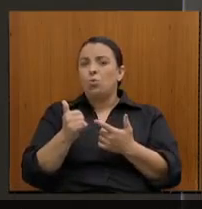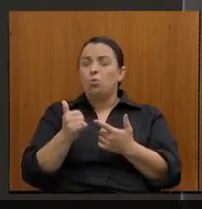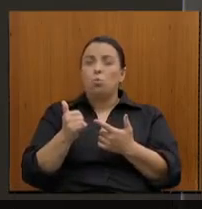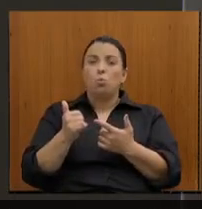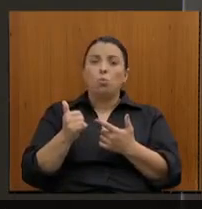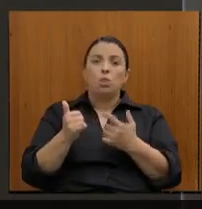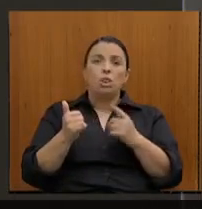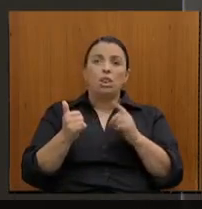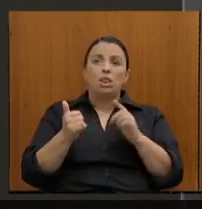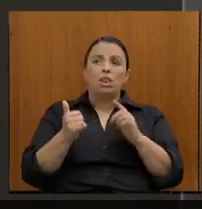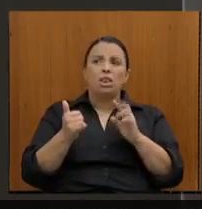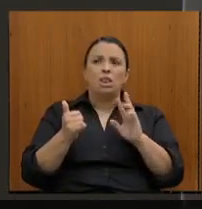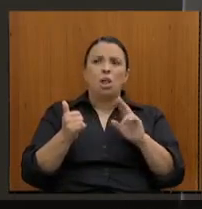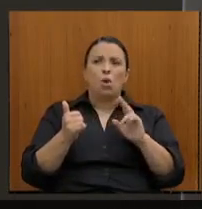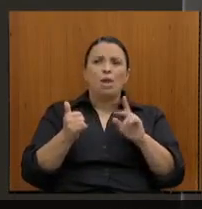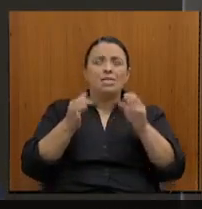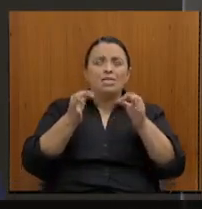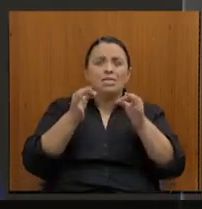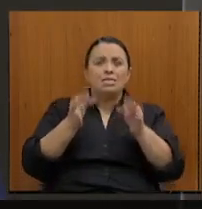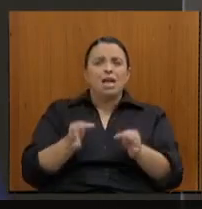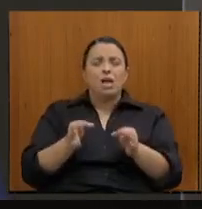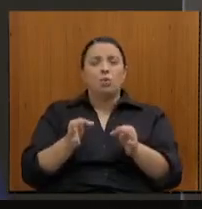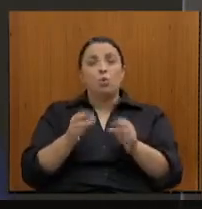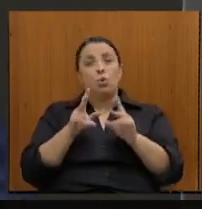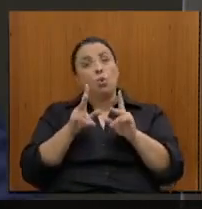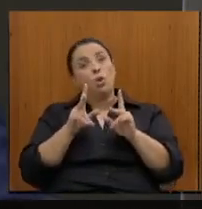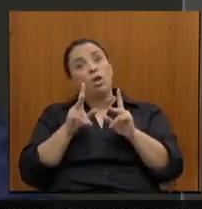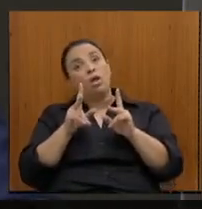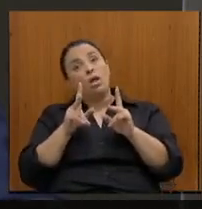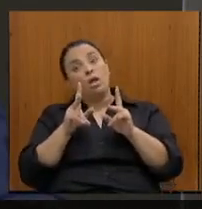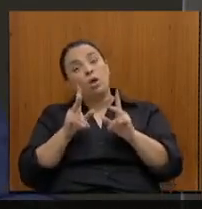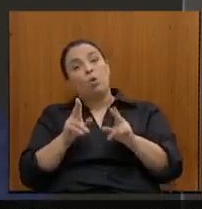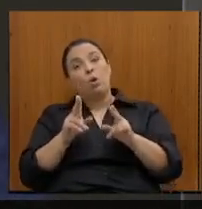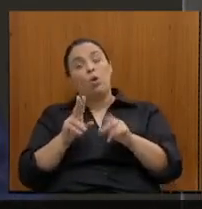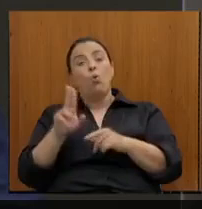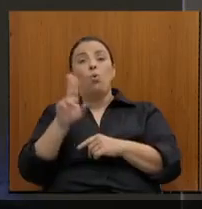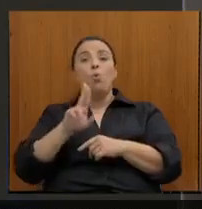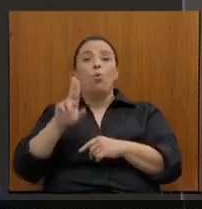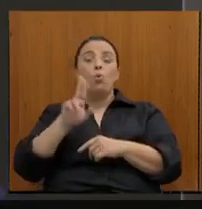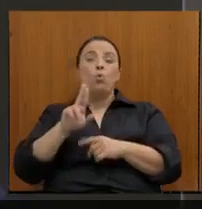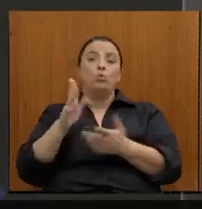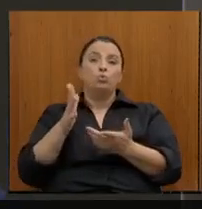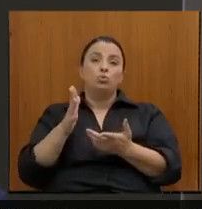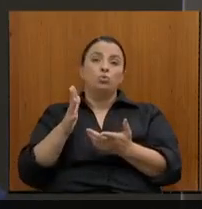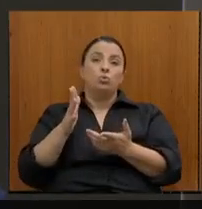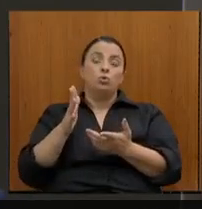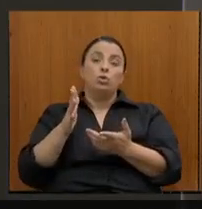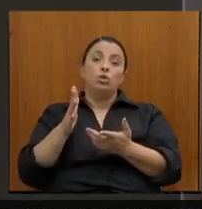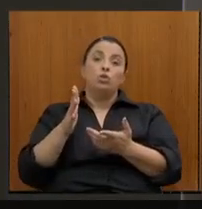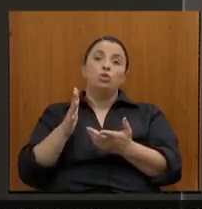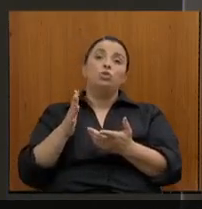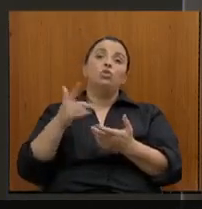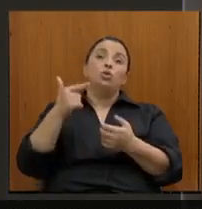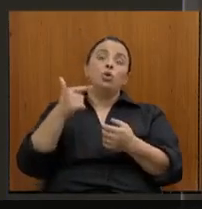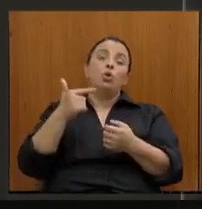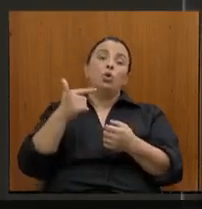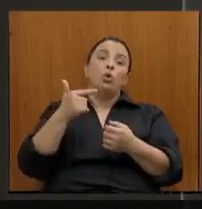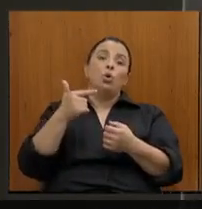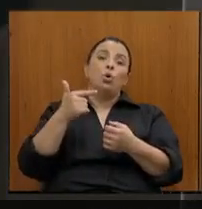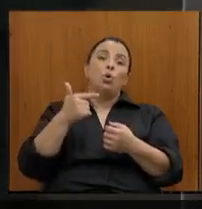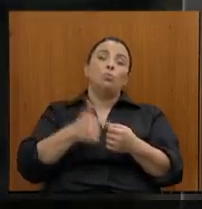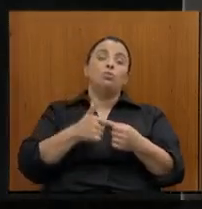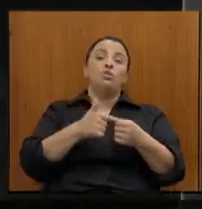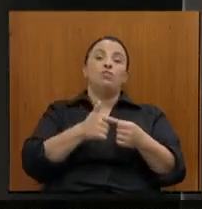ou tão apropriado Como é o uso de combustíveis fósseis tá